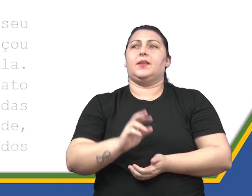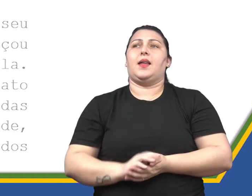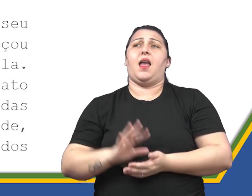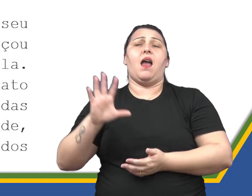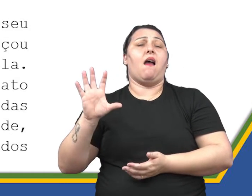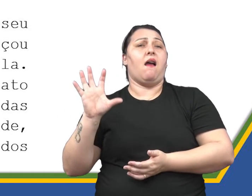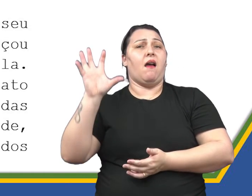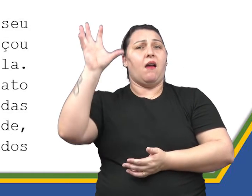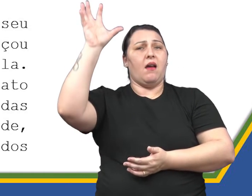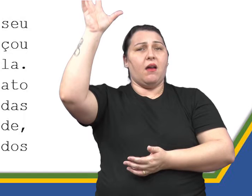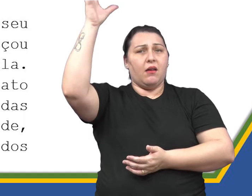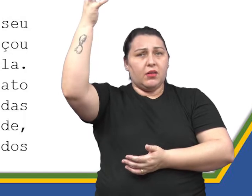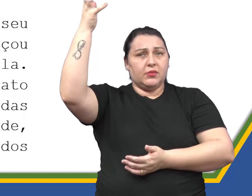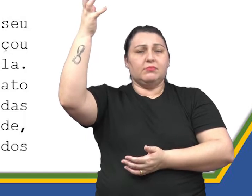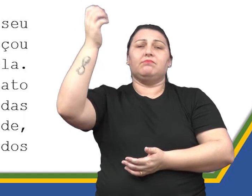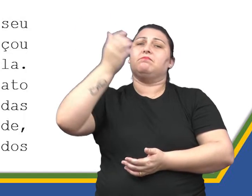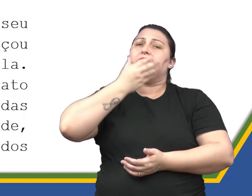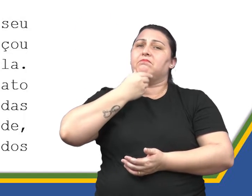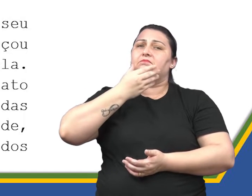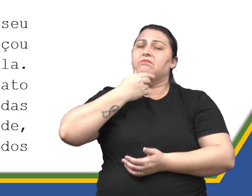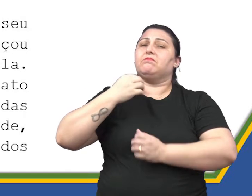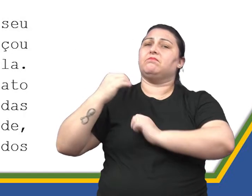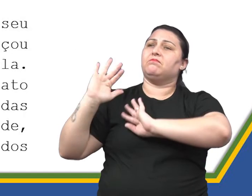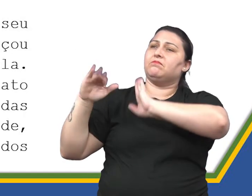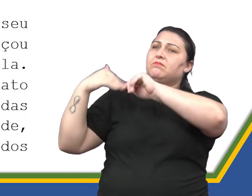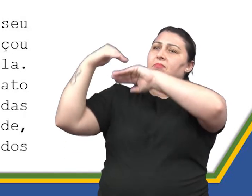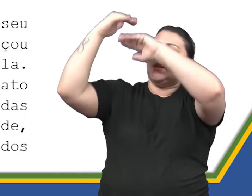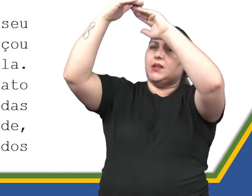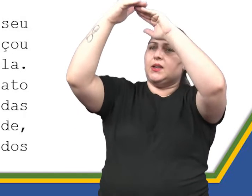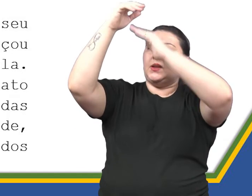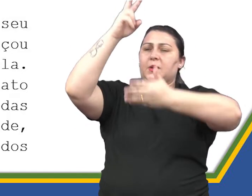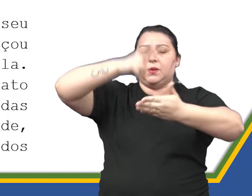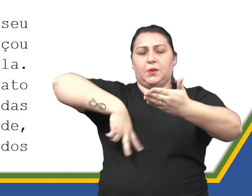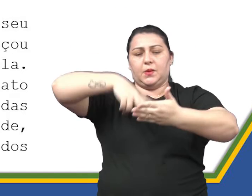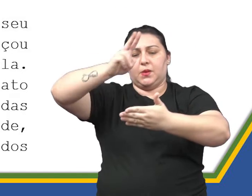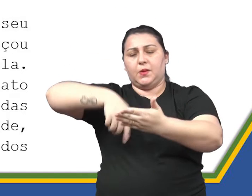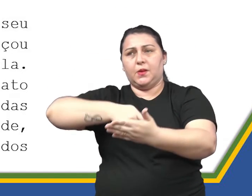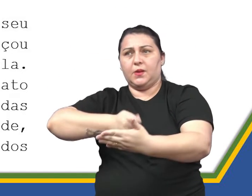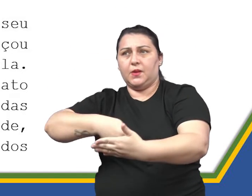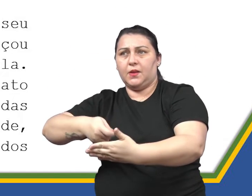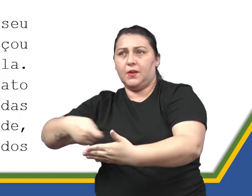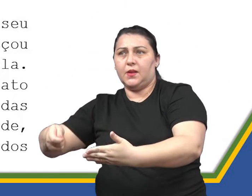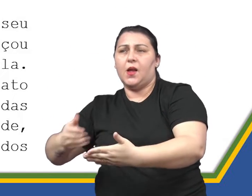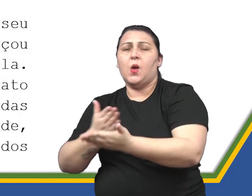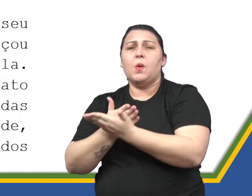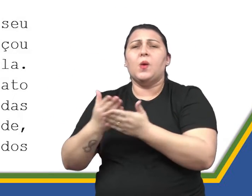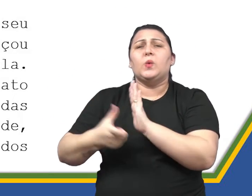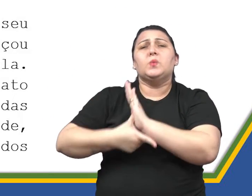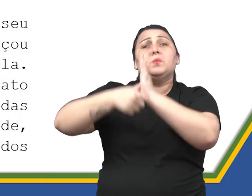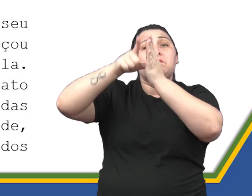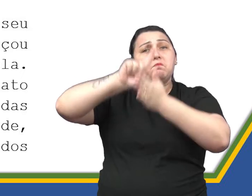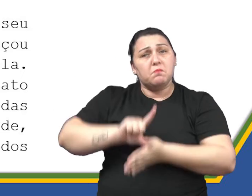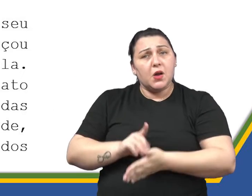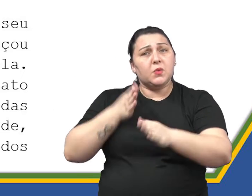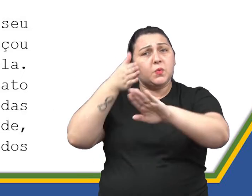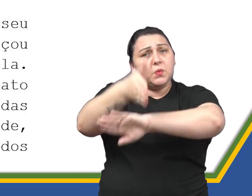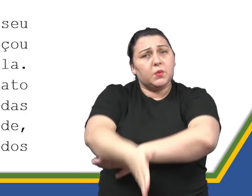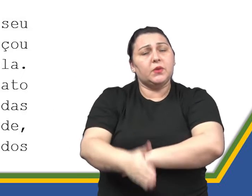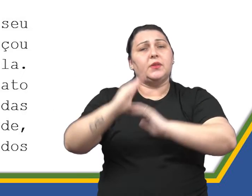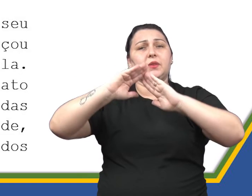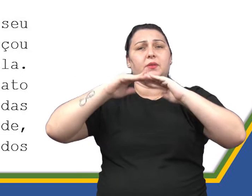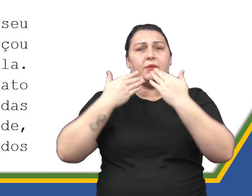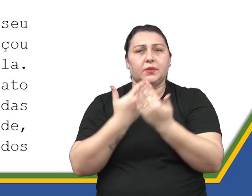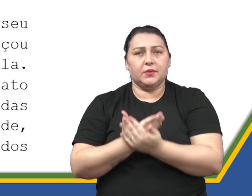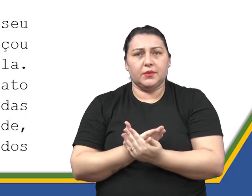Resposta. O autor relata como aconteceu o seu processo de leitura e escrita, que começou antes mesmo de ele ingressar na